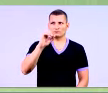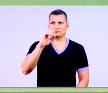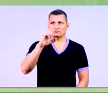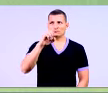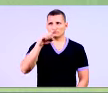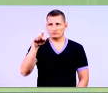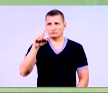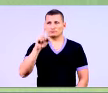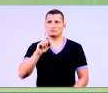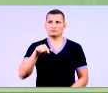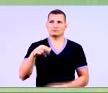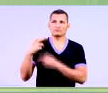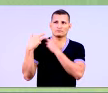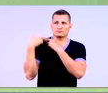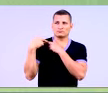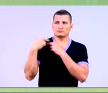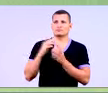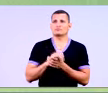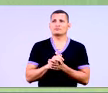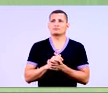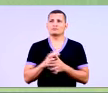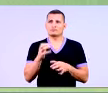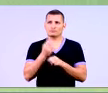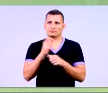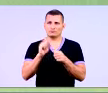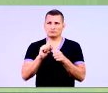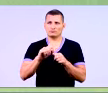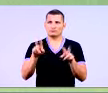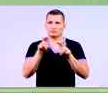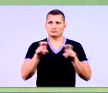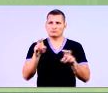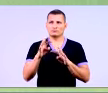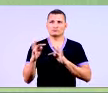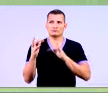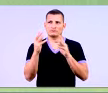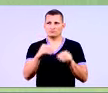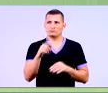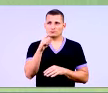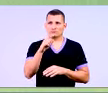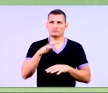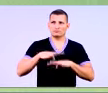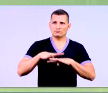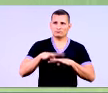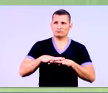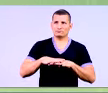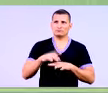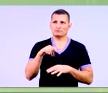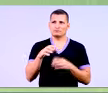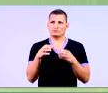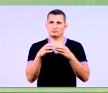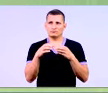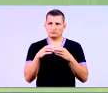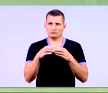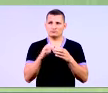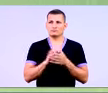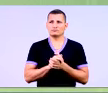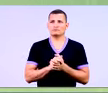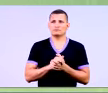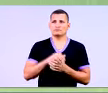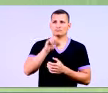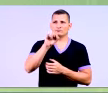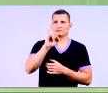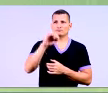computador todas elas 'nesse essas operações são um conjunto de símbolos que